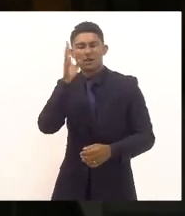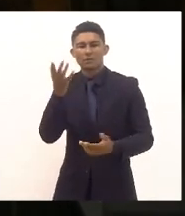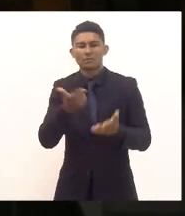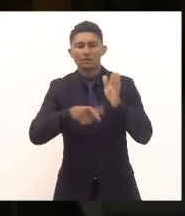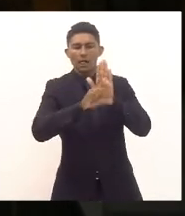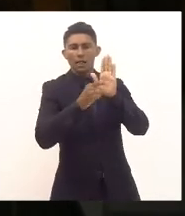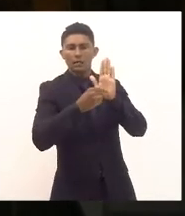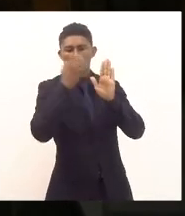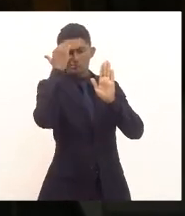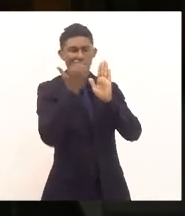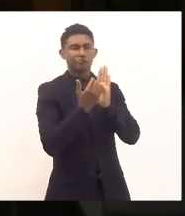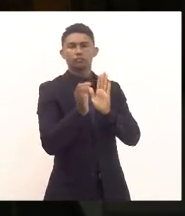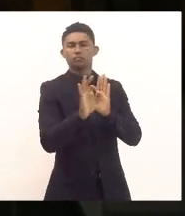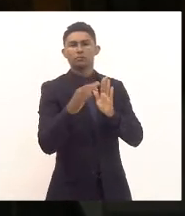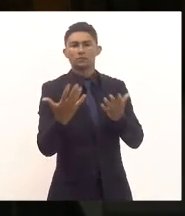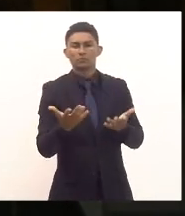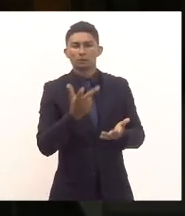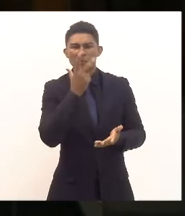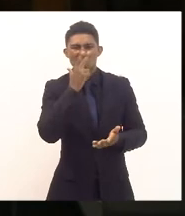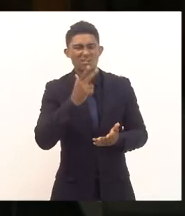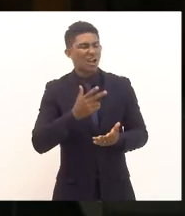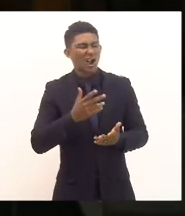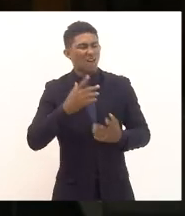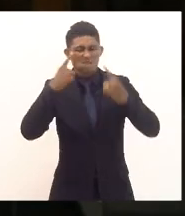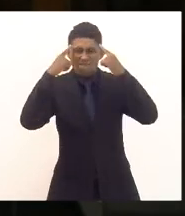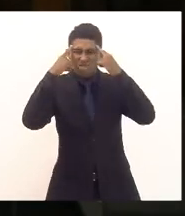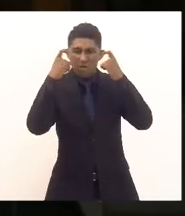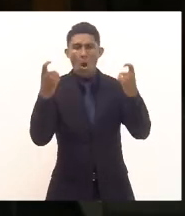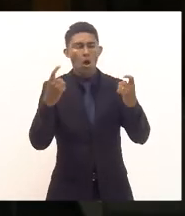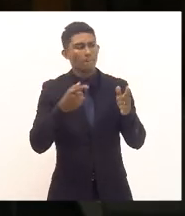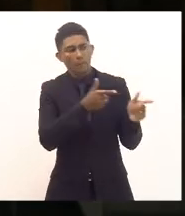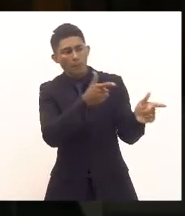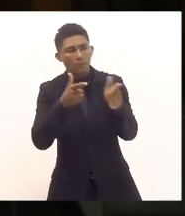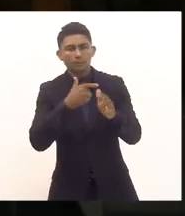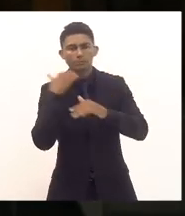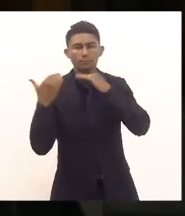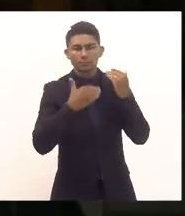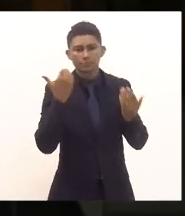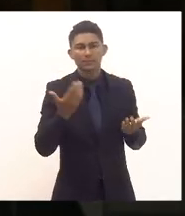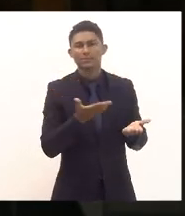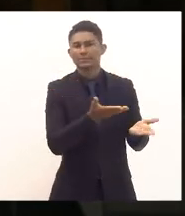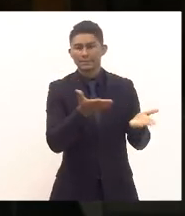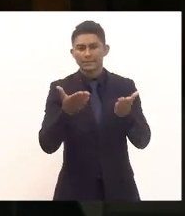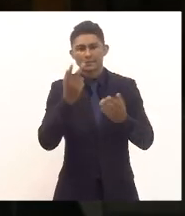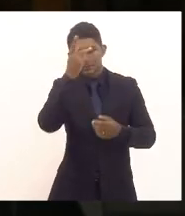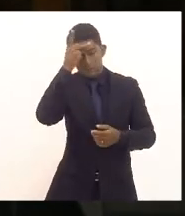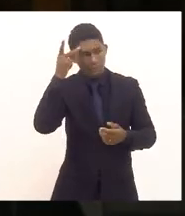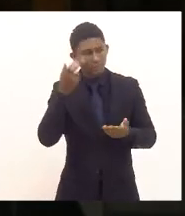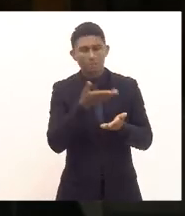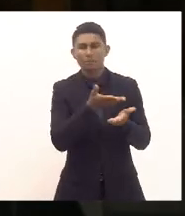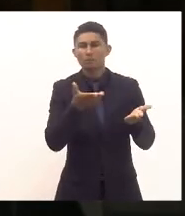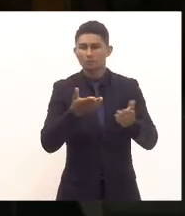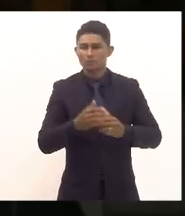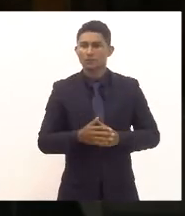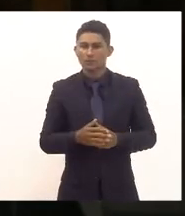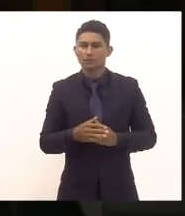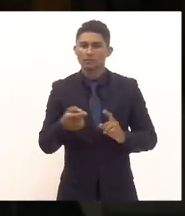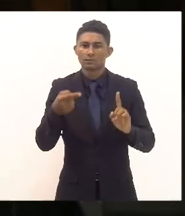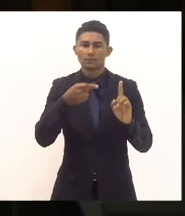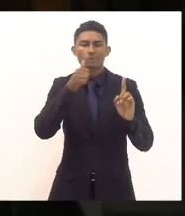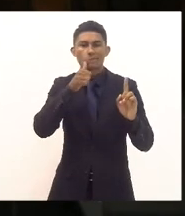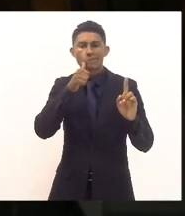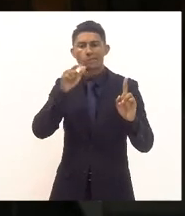fazendo uso excessivo da força levando à morte é de pessoas inocentes como